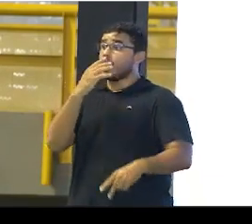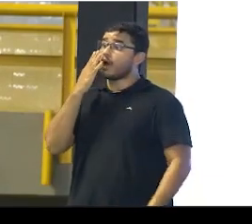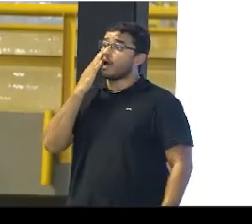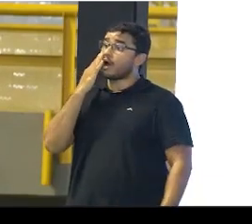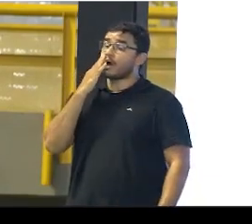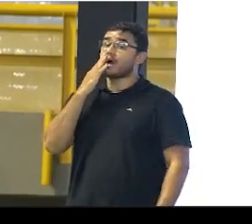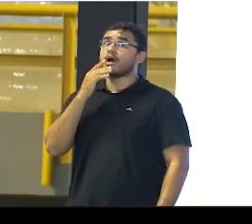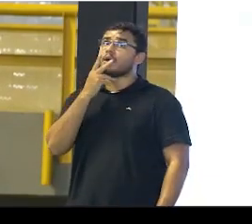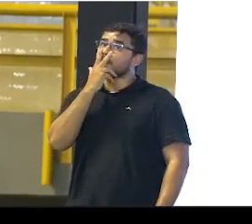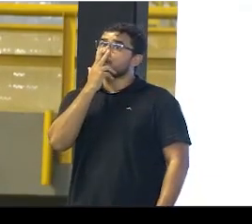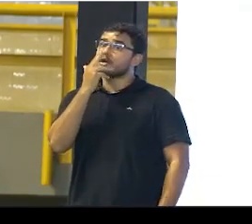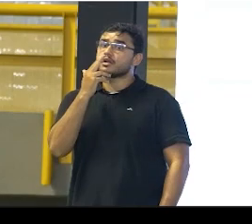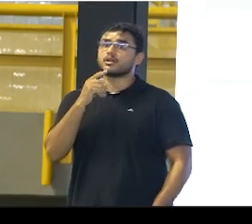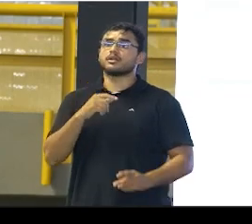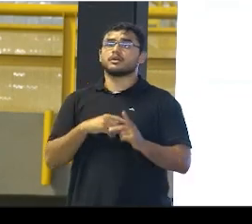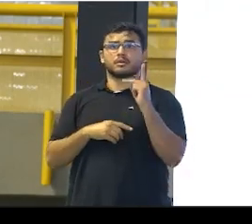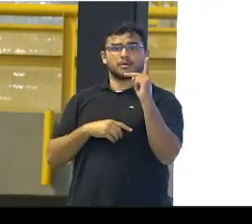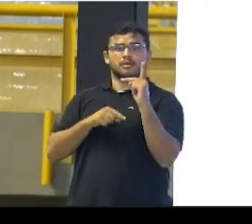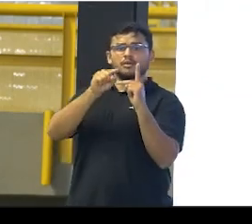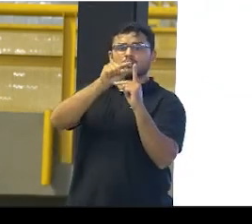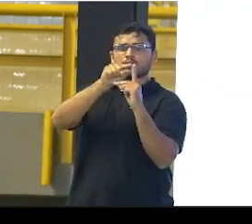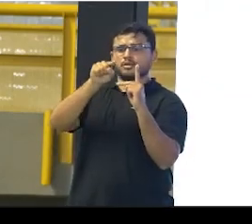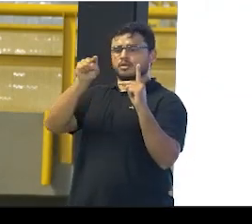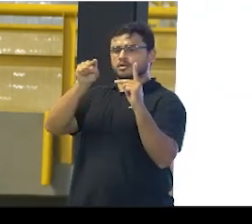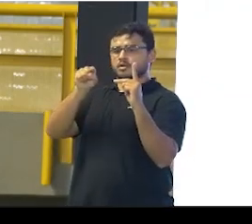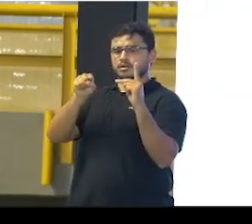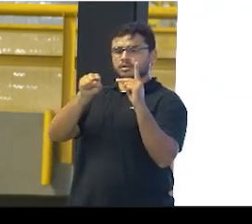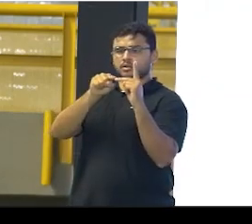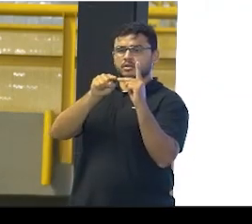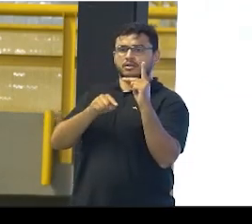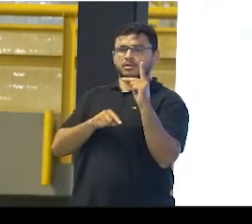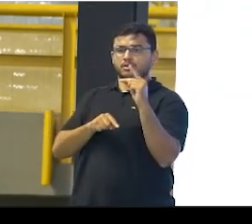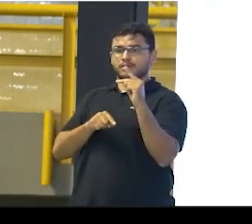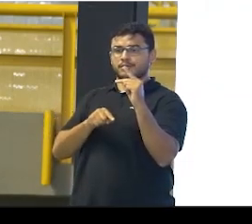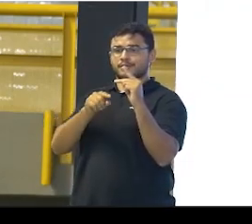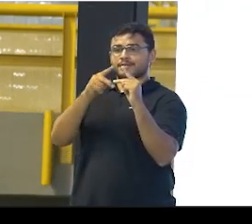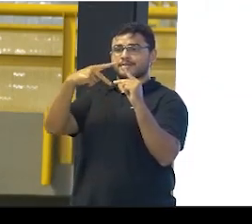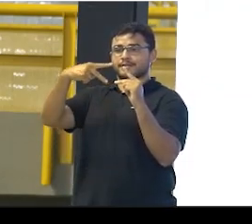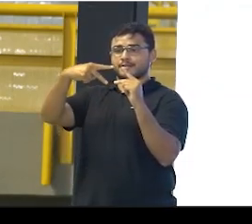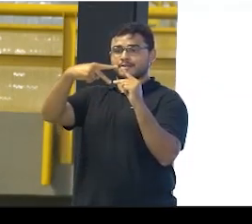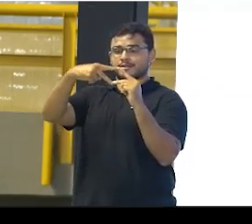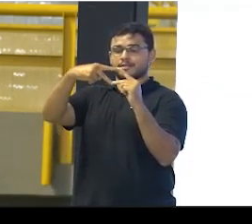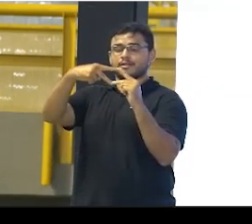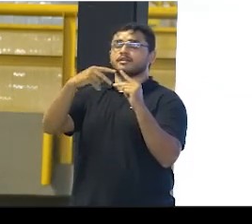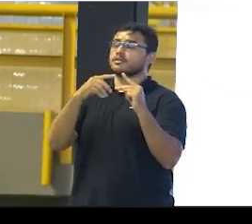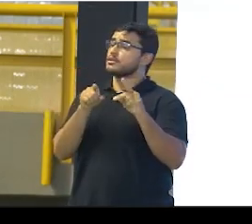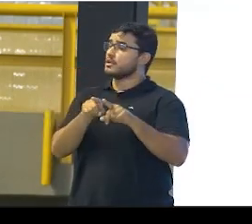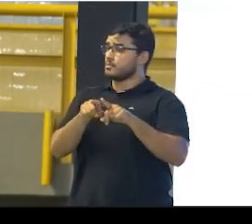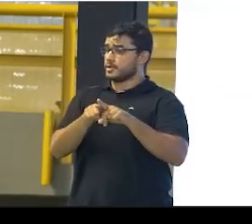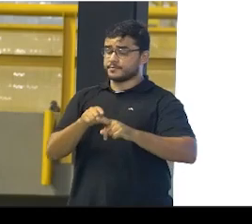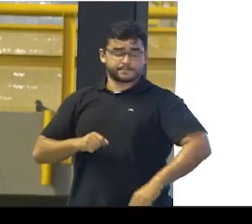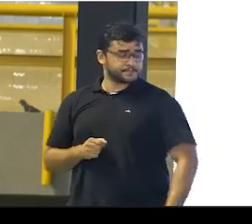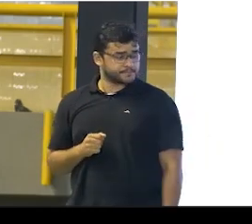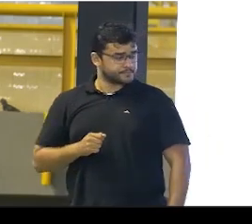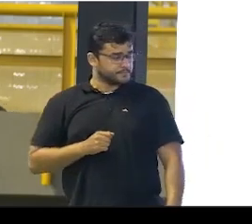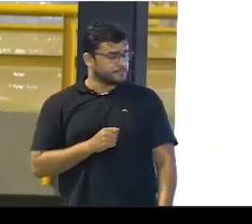você saber que hectare é a mesma coisa que hectômetro quadrado. E